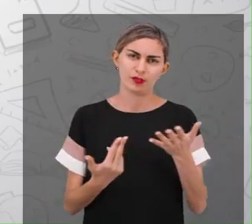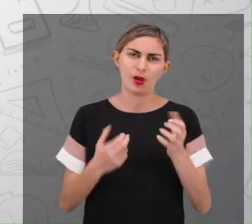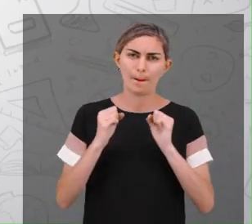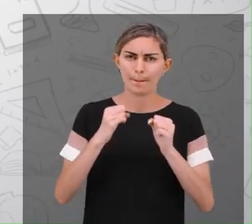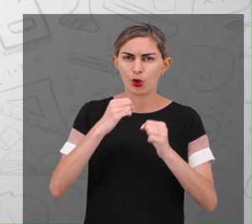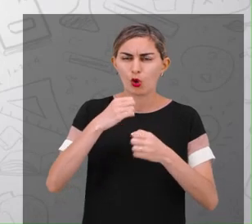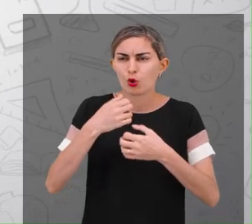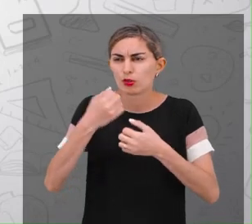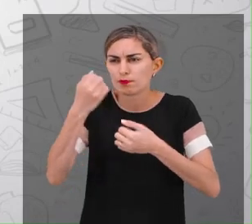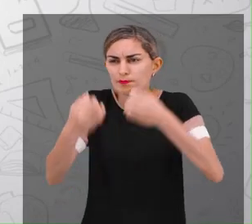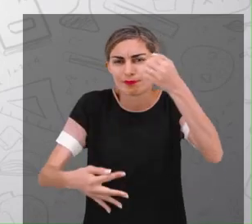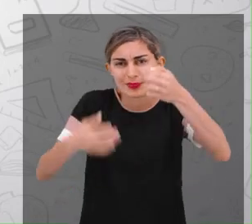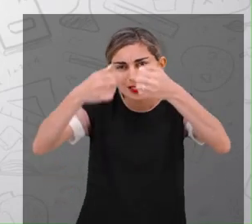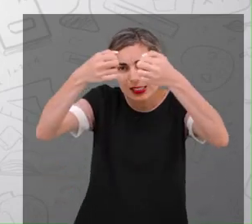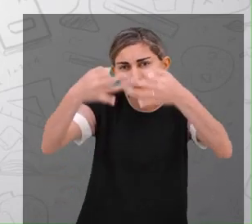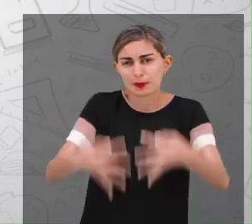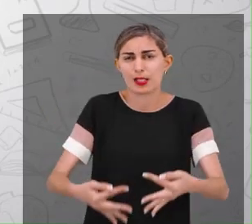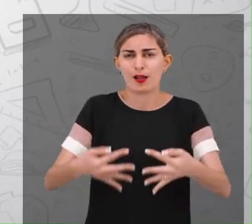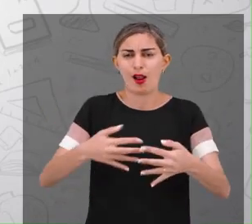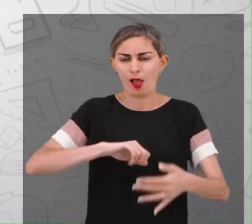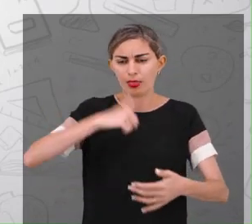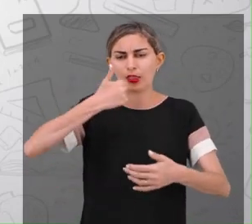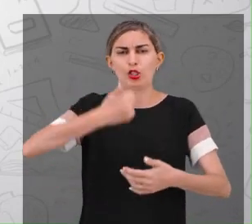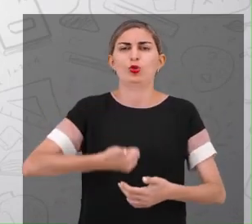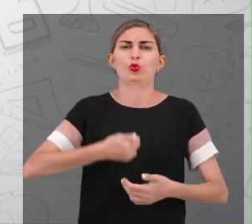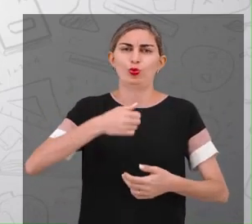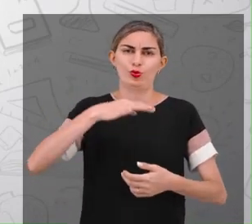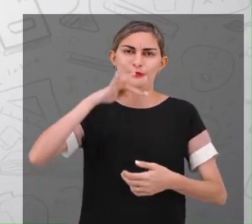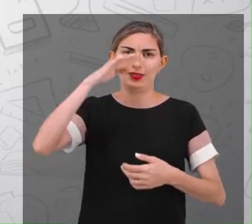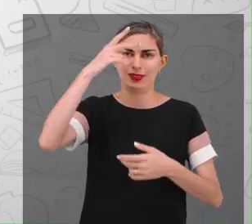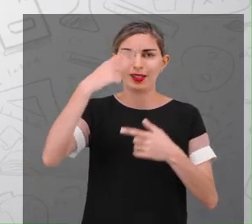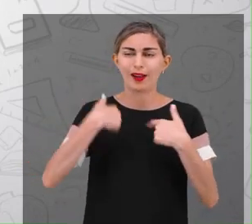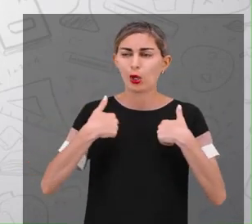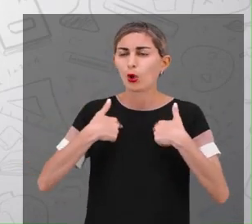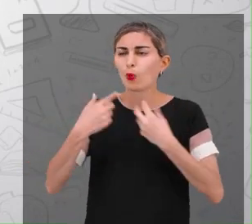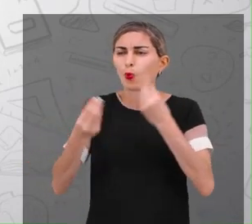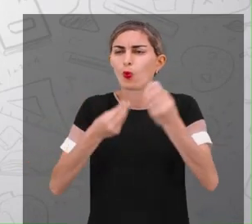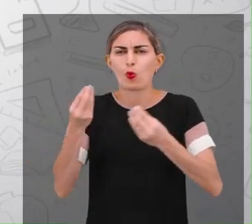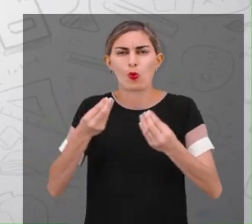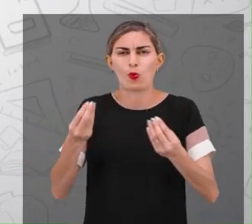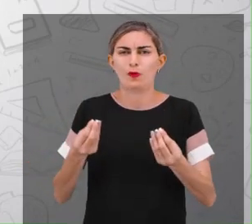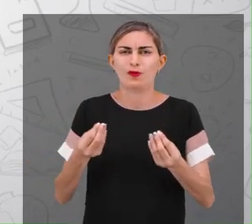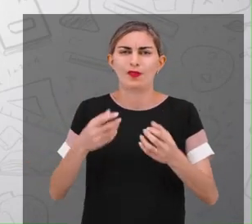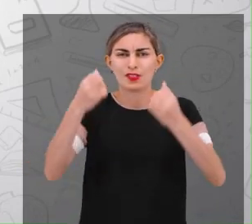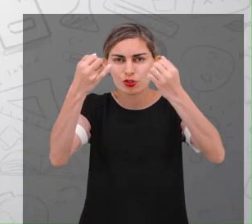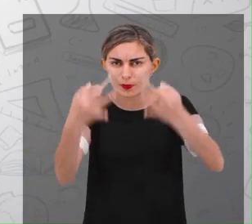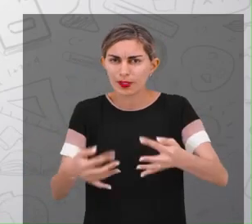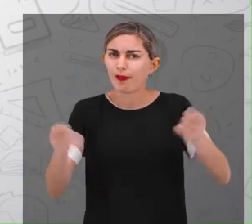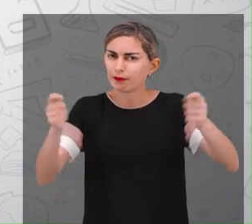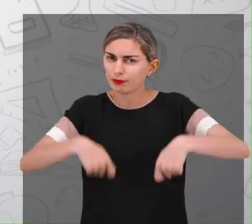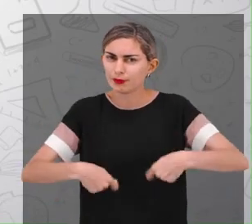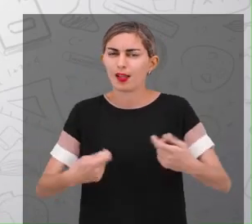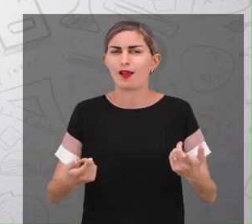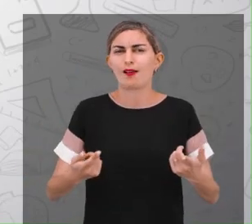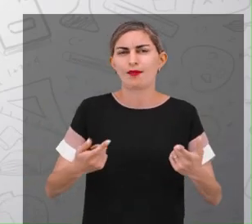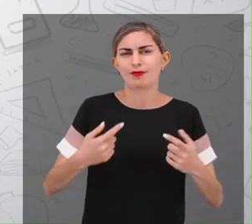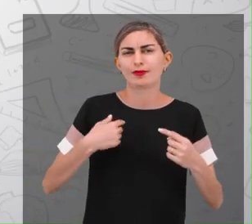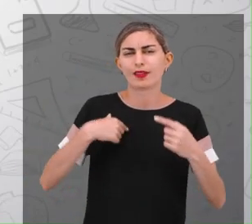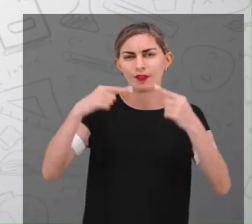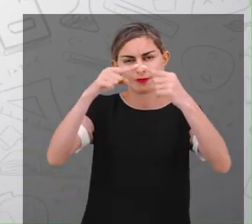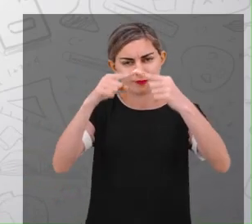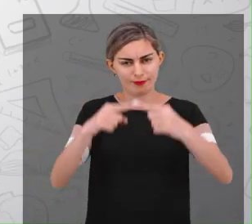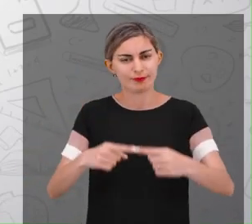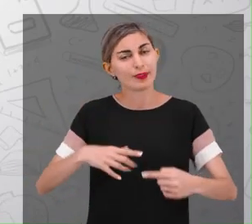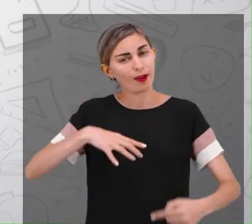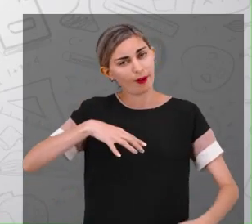justificar estas atitudes nas situações mais complexas? E é por questões como essa que a chamada área indefinida